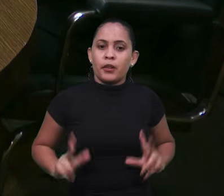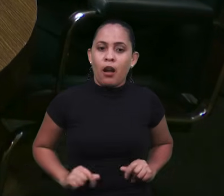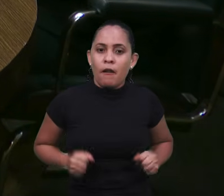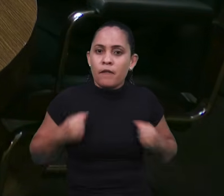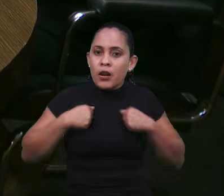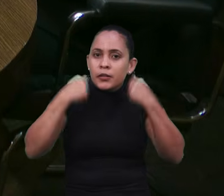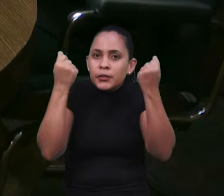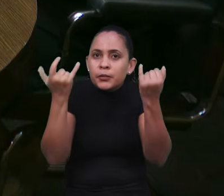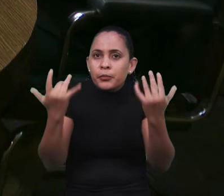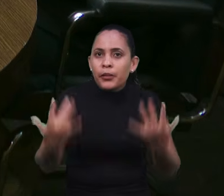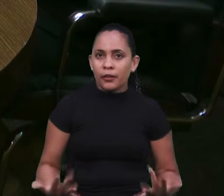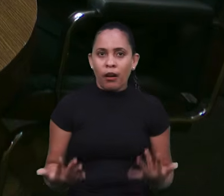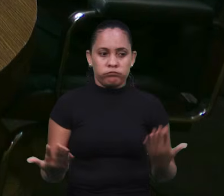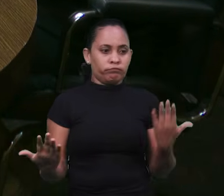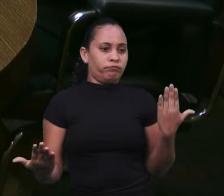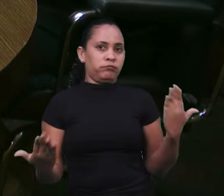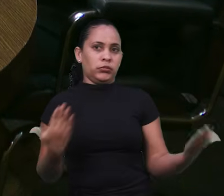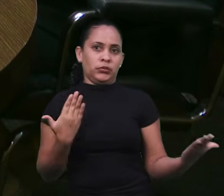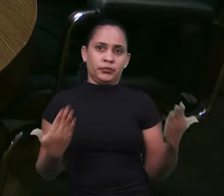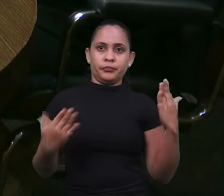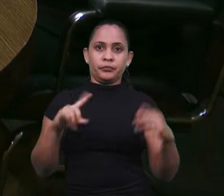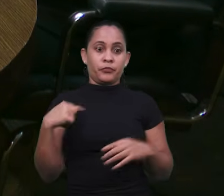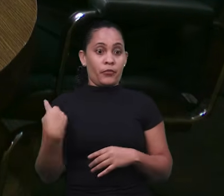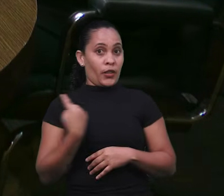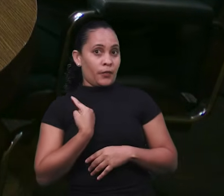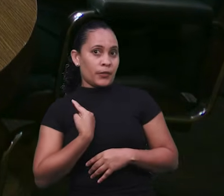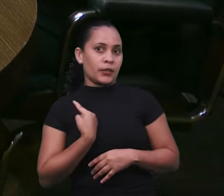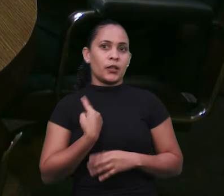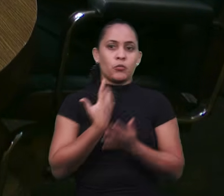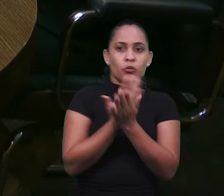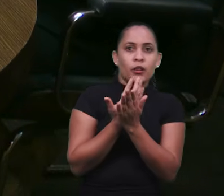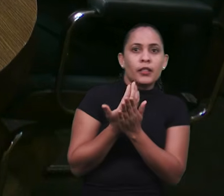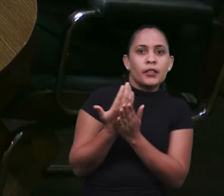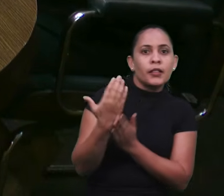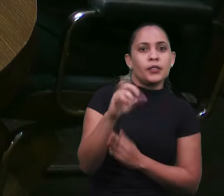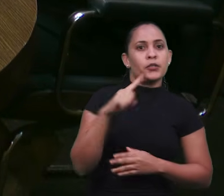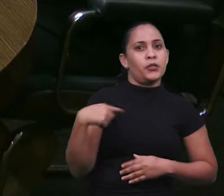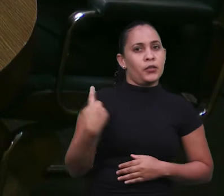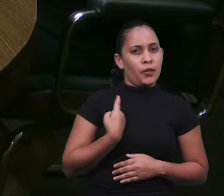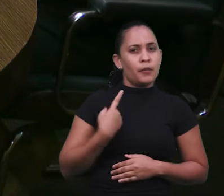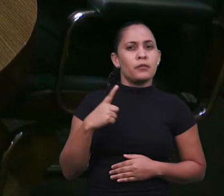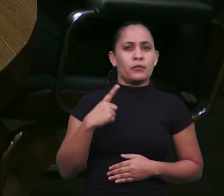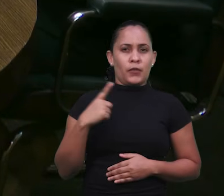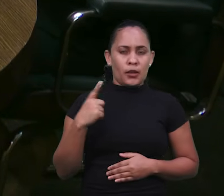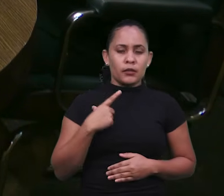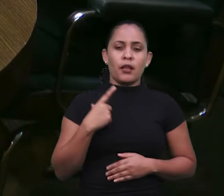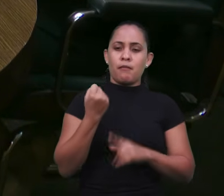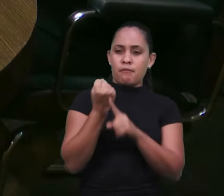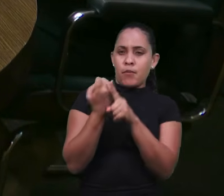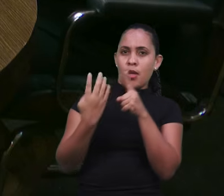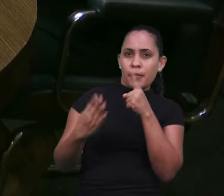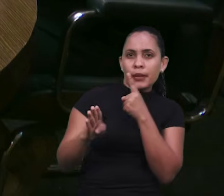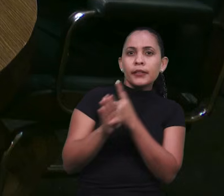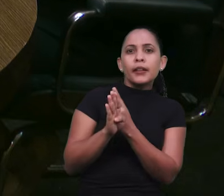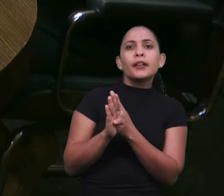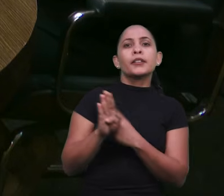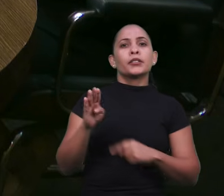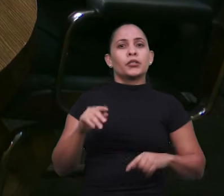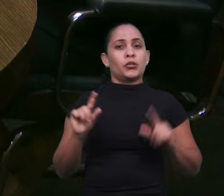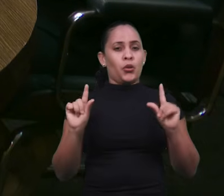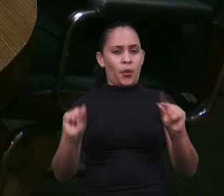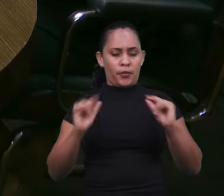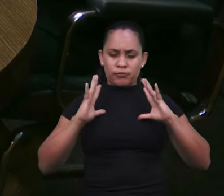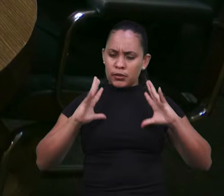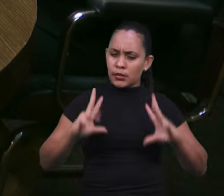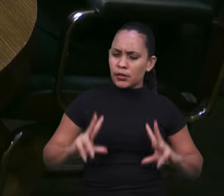até uma Fez a diferença, introdução né, já. já vamos fazer uma pequena introdução, porque nós temos ouvido falar muito nas EBDs sobre o santo,